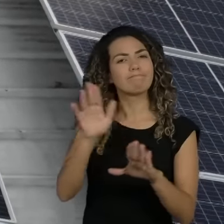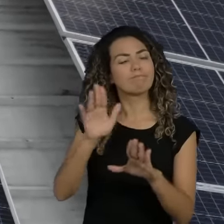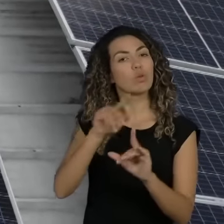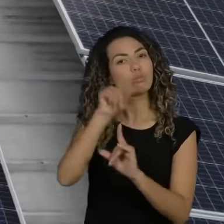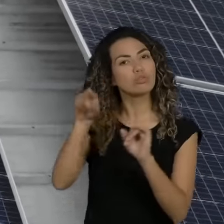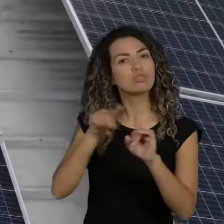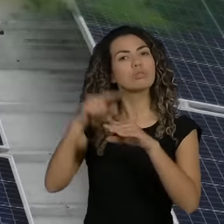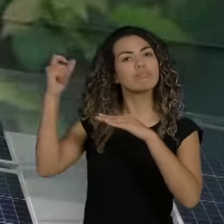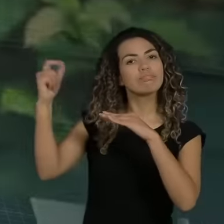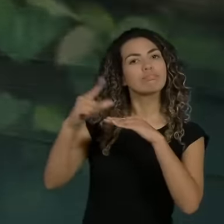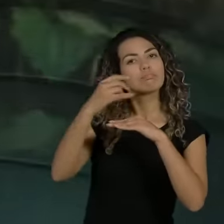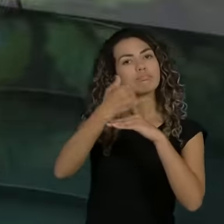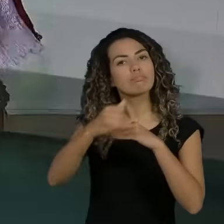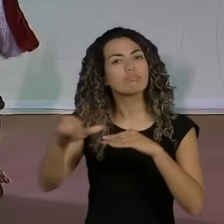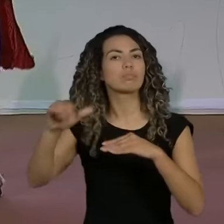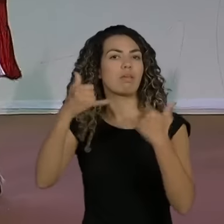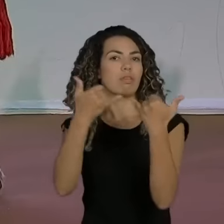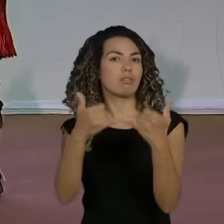de energia.